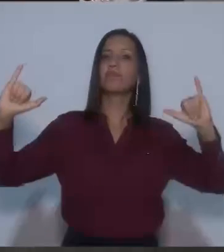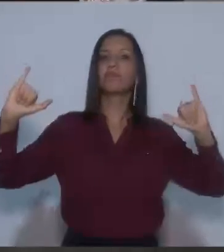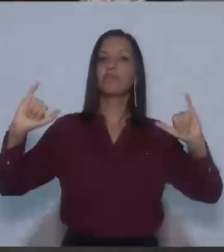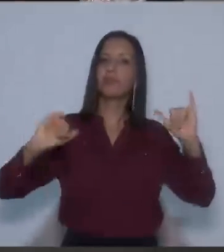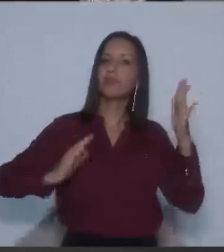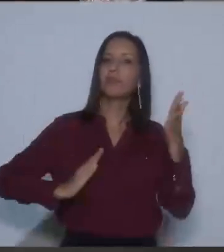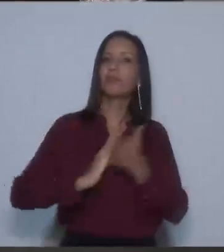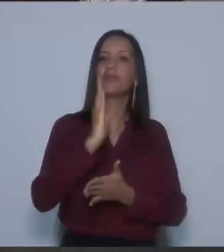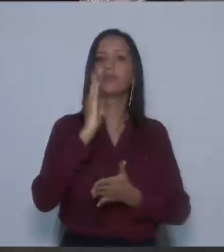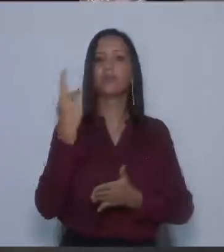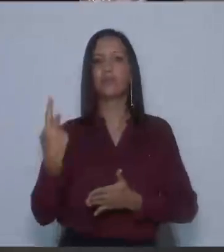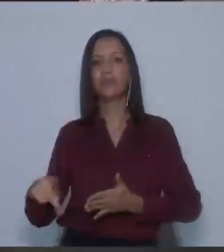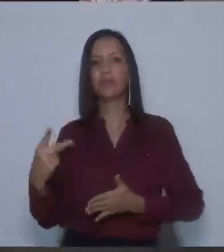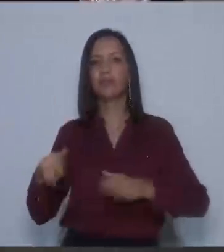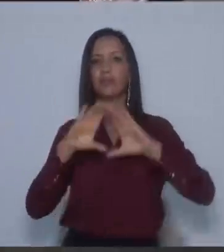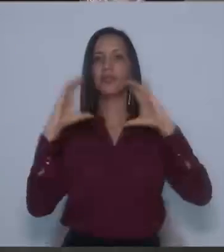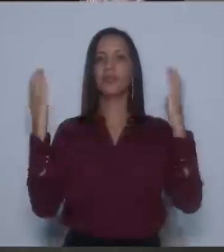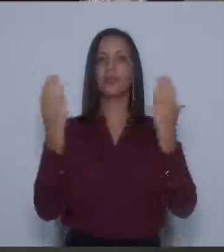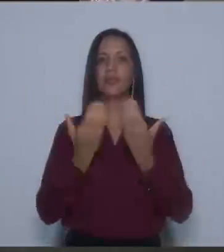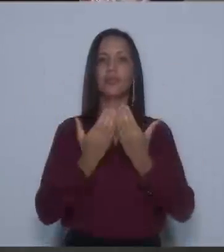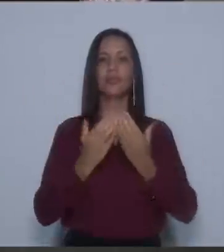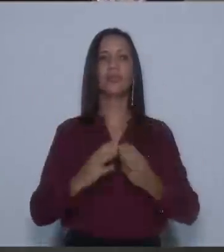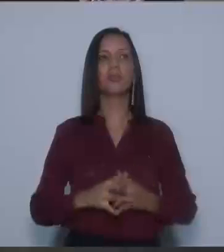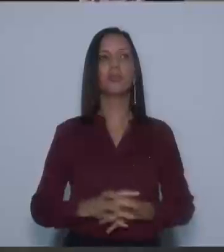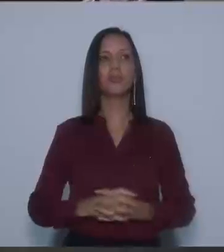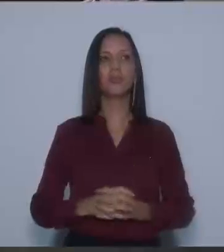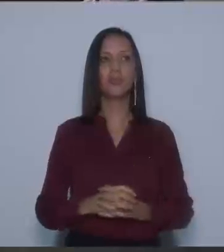aprovado por esta casa.